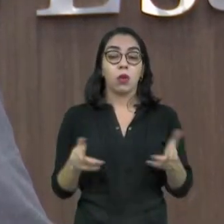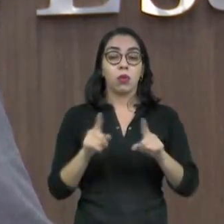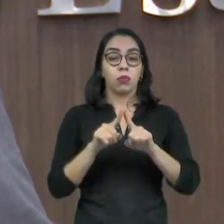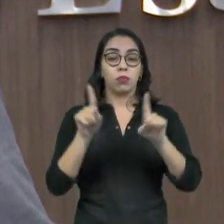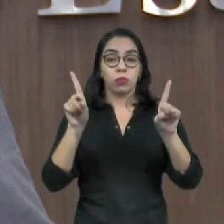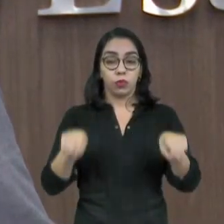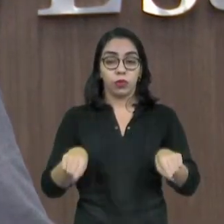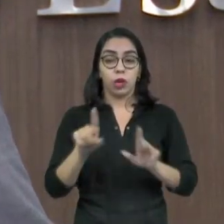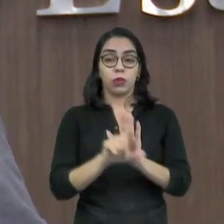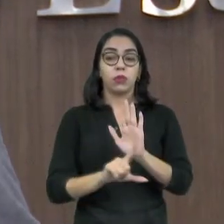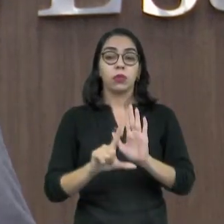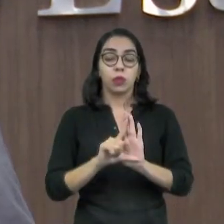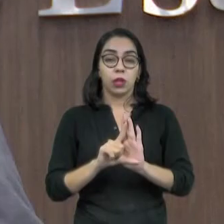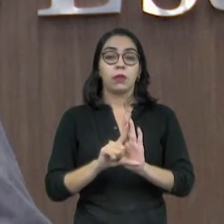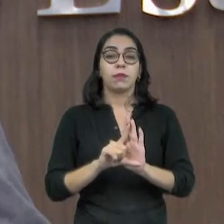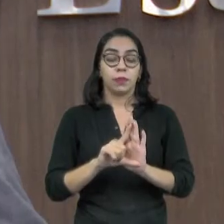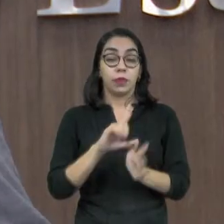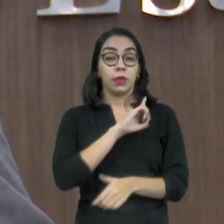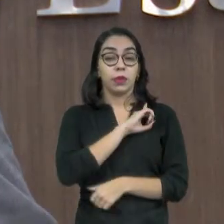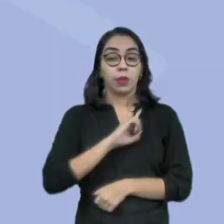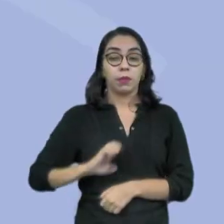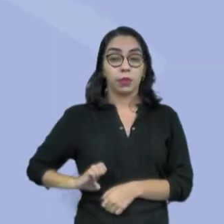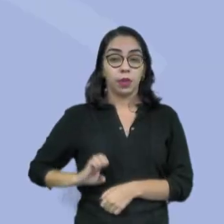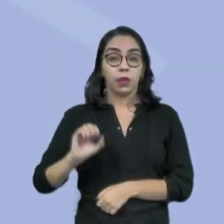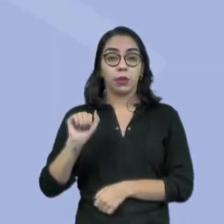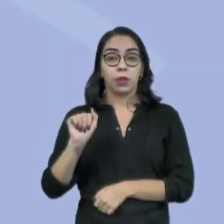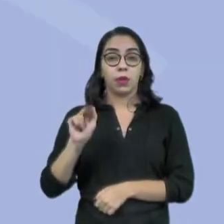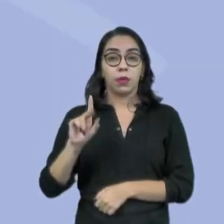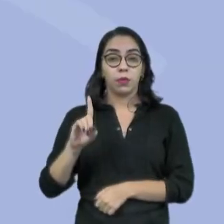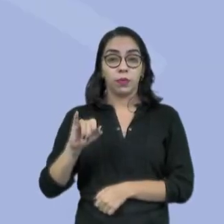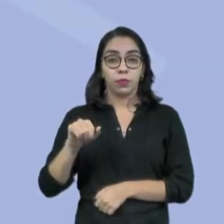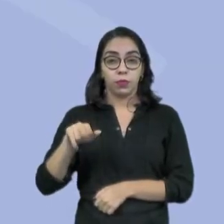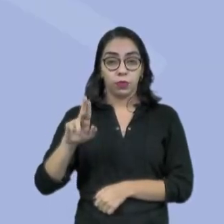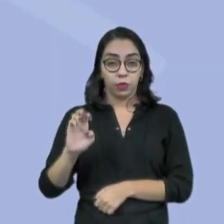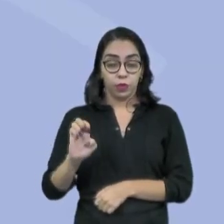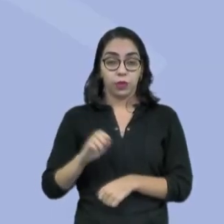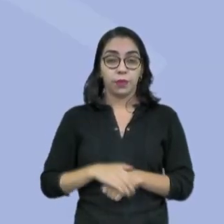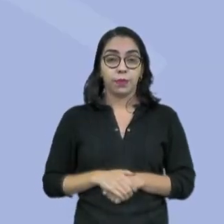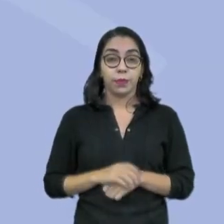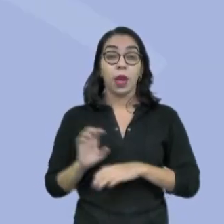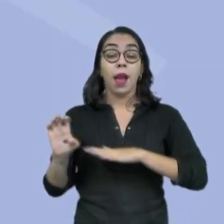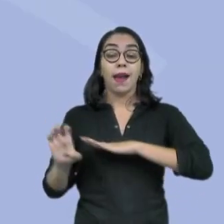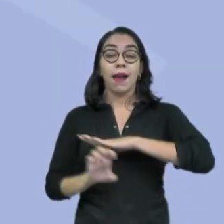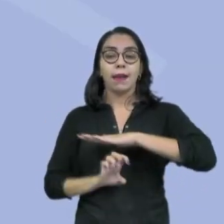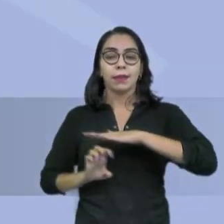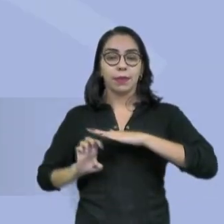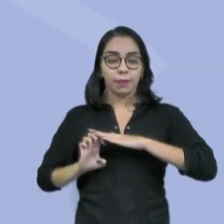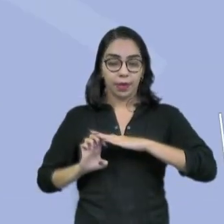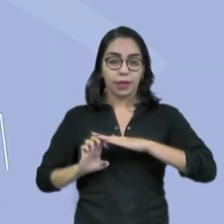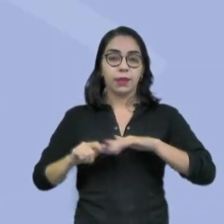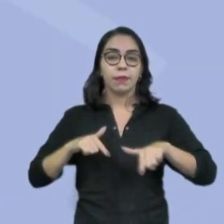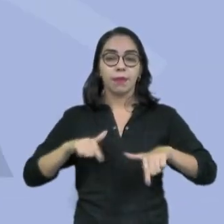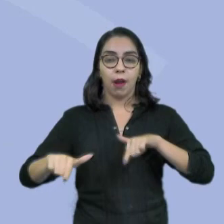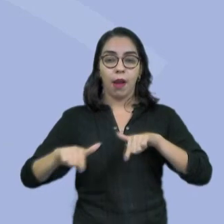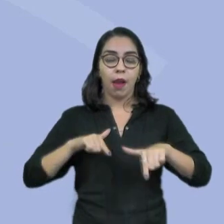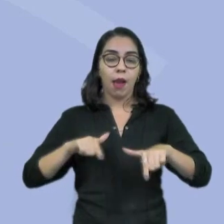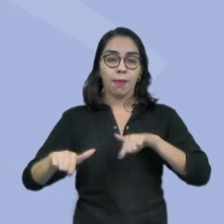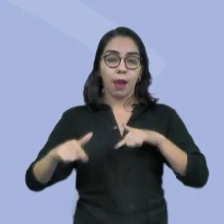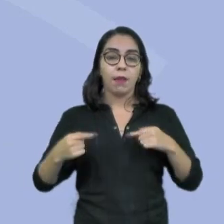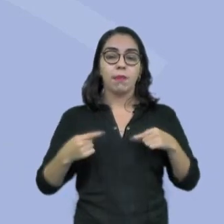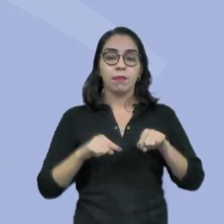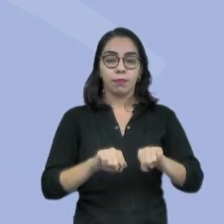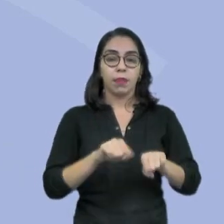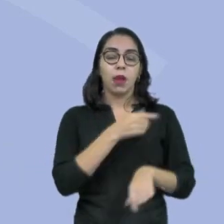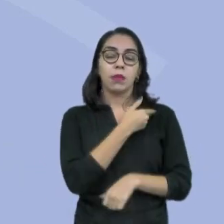autoria do deputado audic Mota do MDB as empresas concessionárias de serviço público que prestam e enviam cobranças